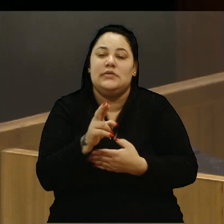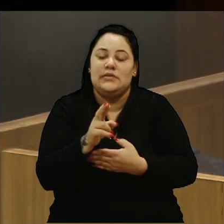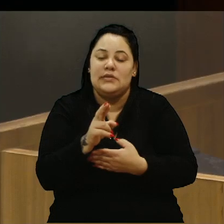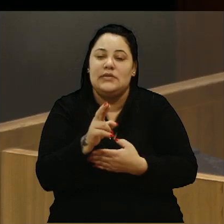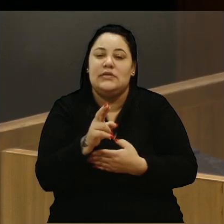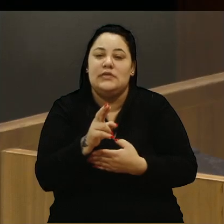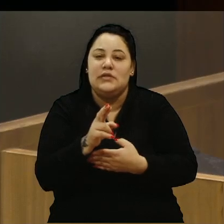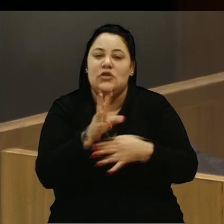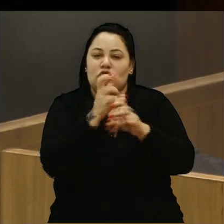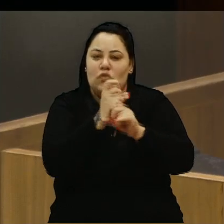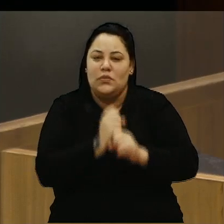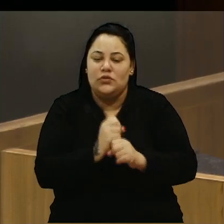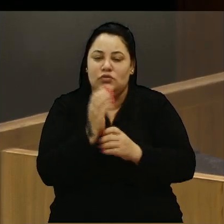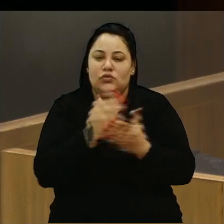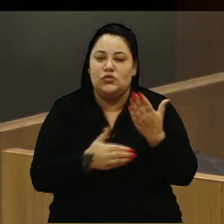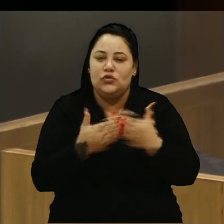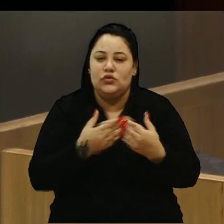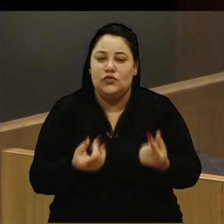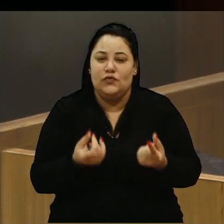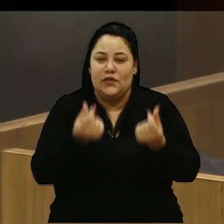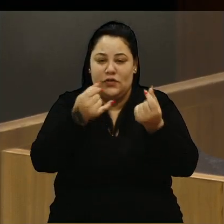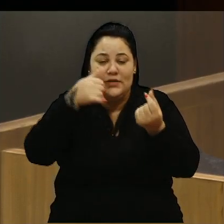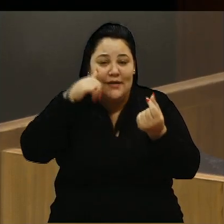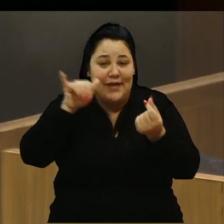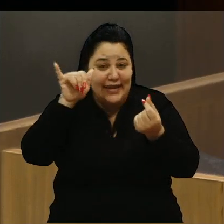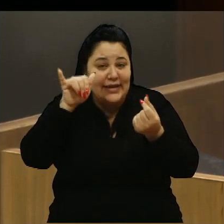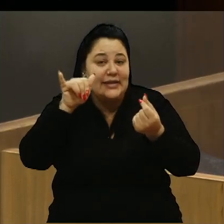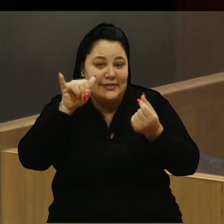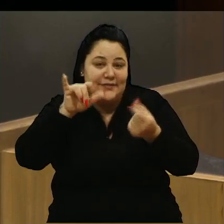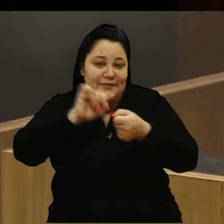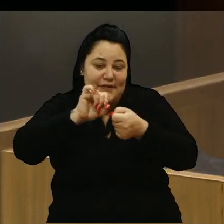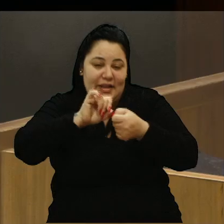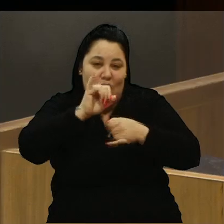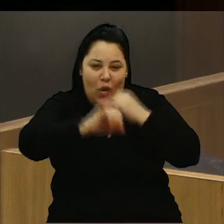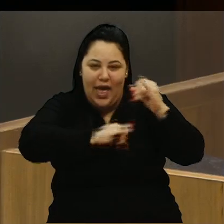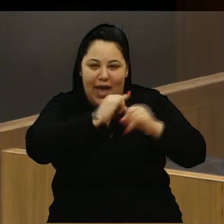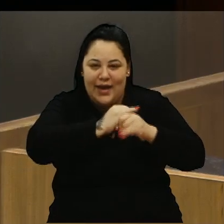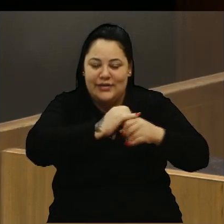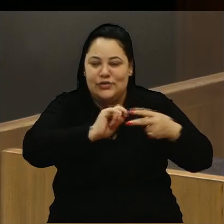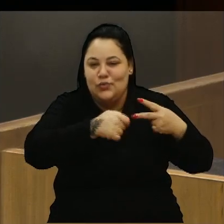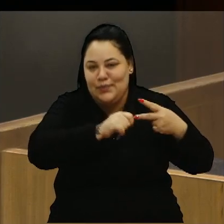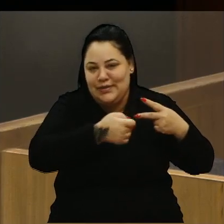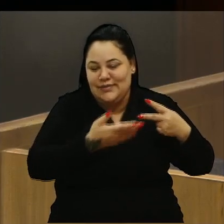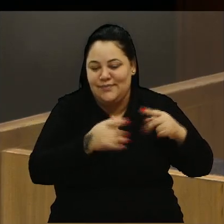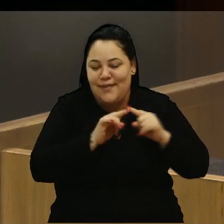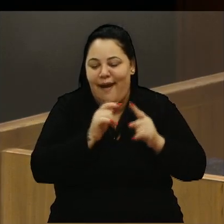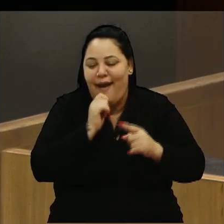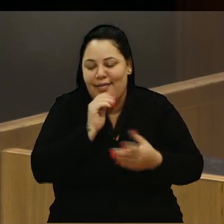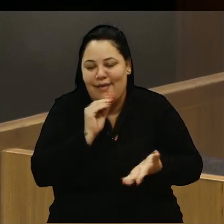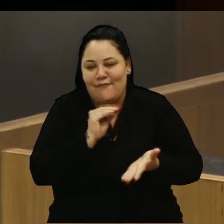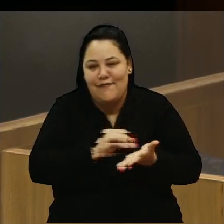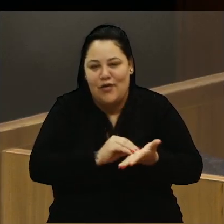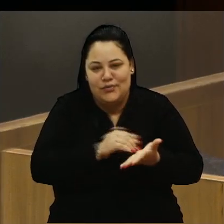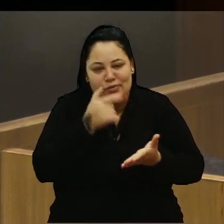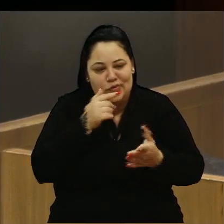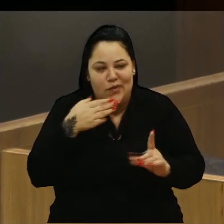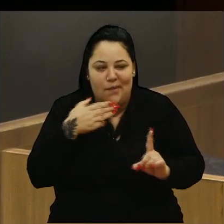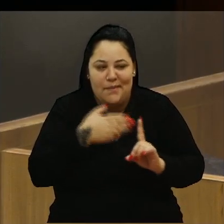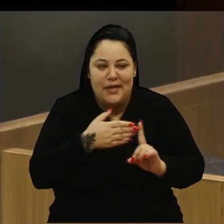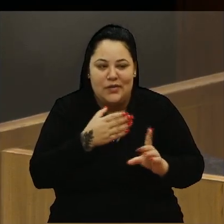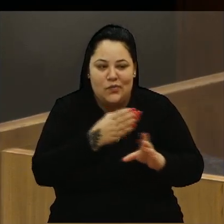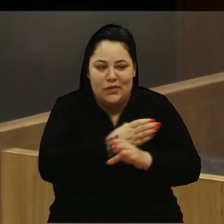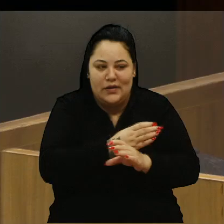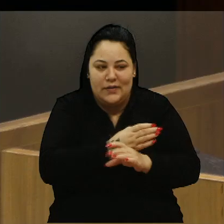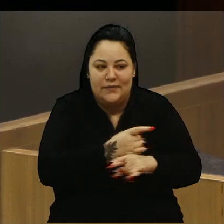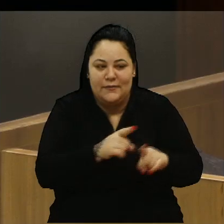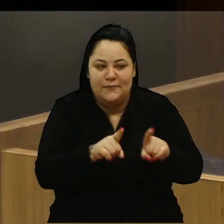130.179,07, somando os valores da vaquinha e do Pix. Mas ainda falta muito para alcançar a meta total. Então, por isso, eu